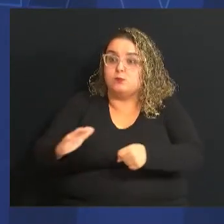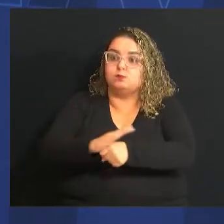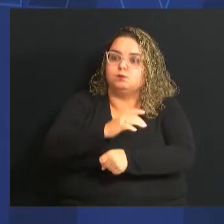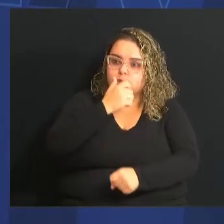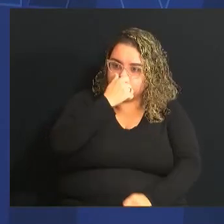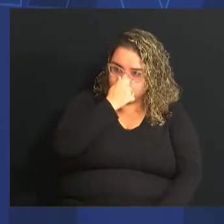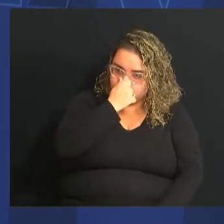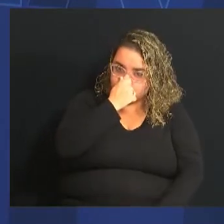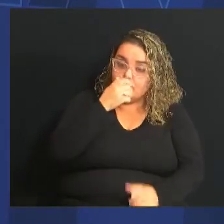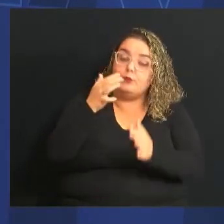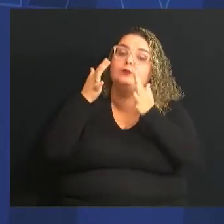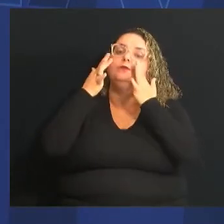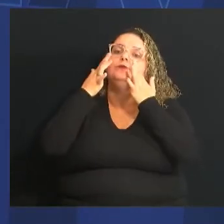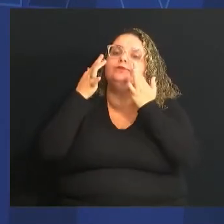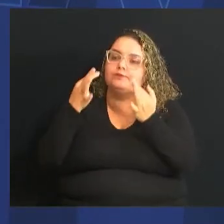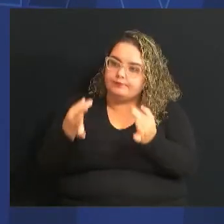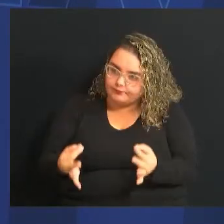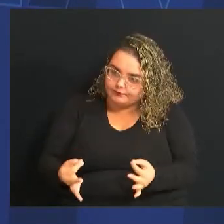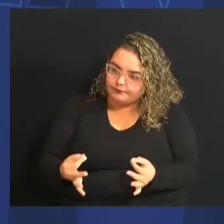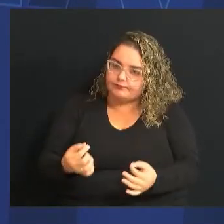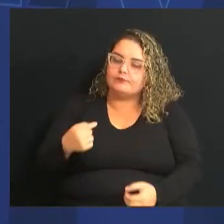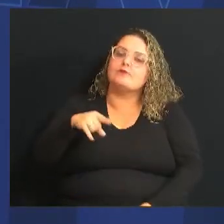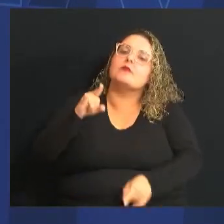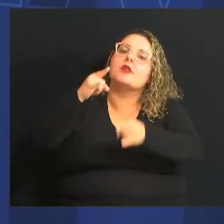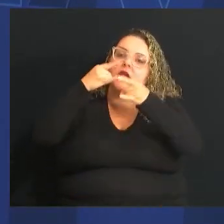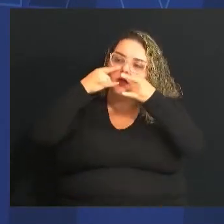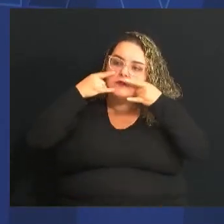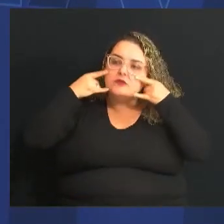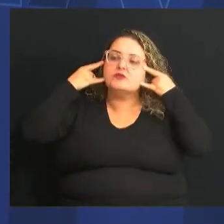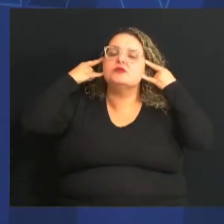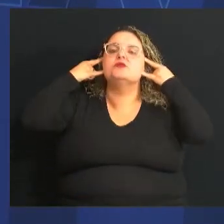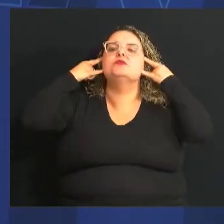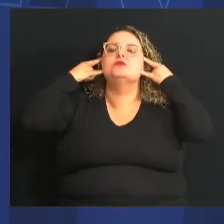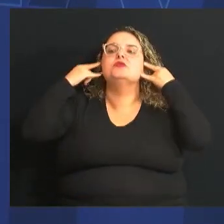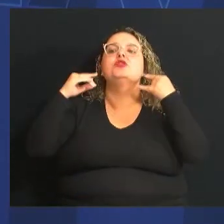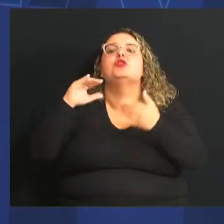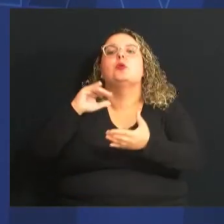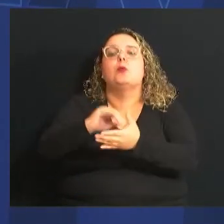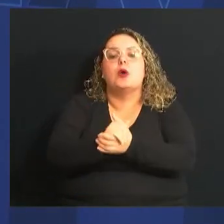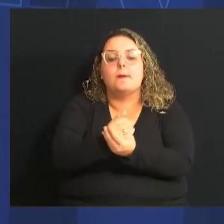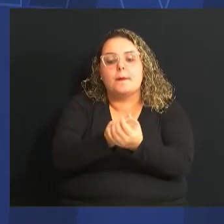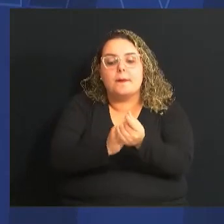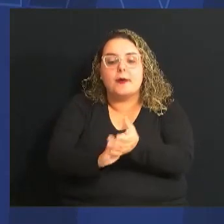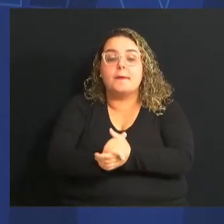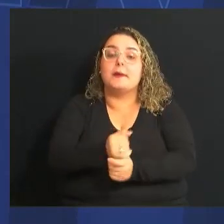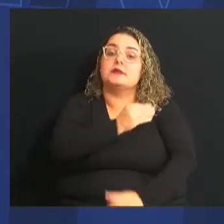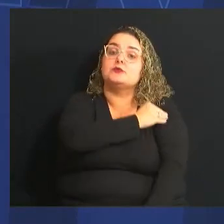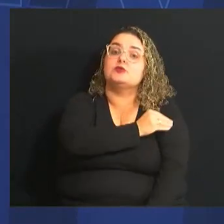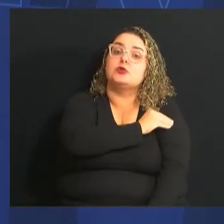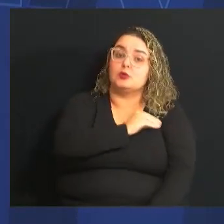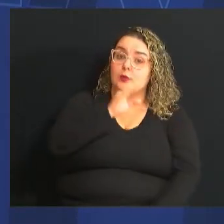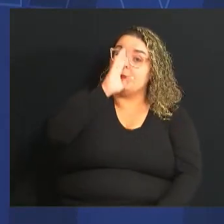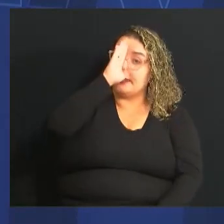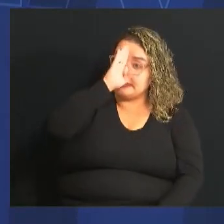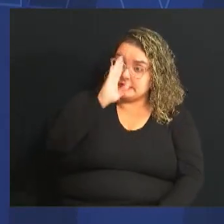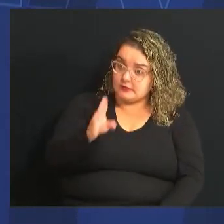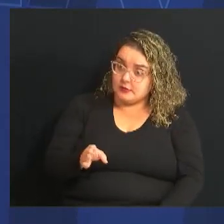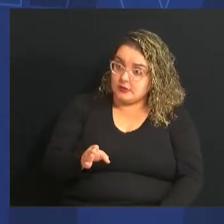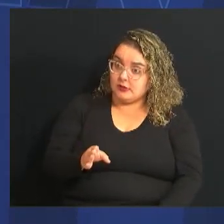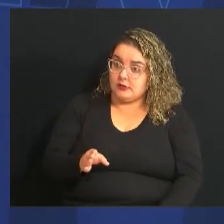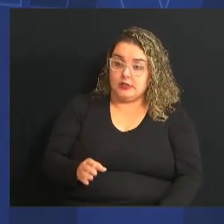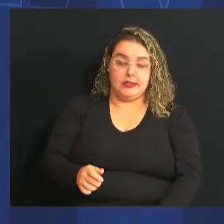como presidente da Comissão de Direitos Humanos, levamos esse pleito ao presidente da Câmara